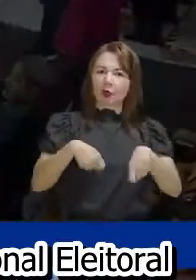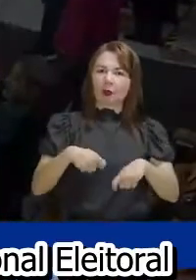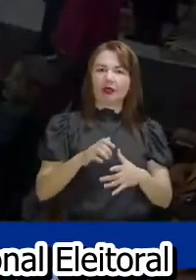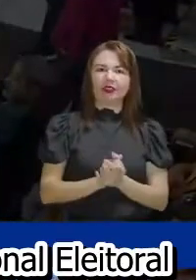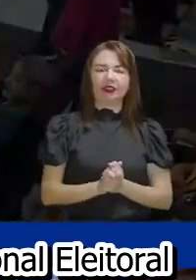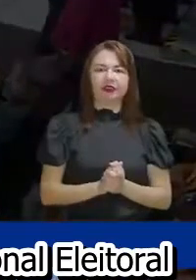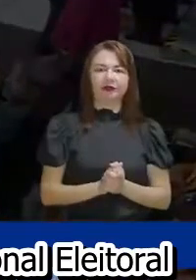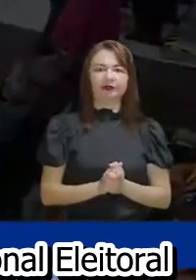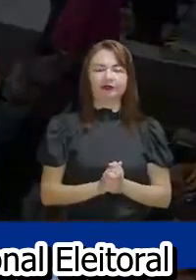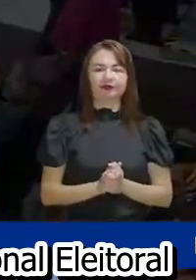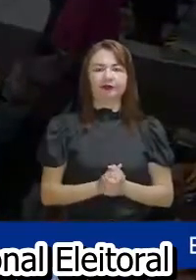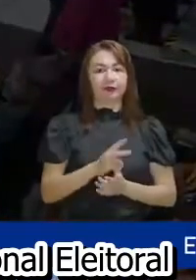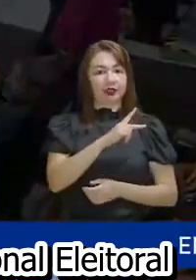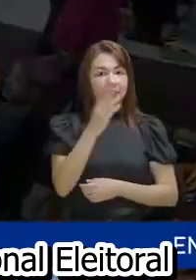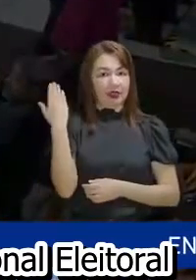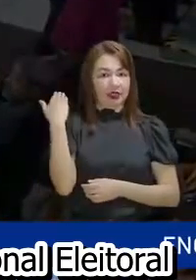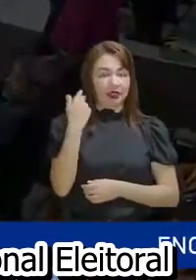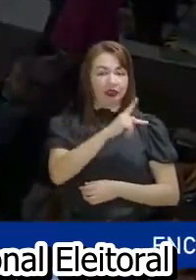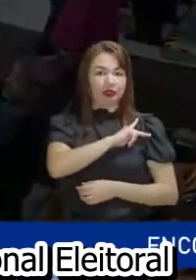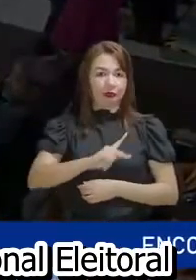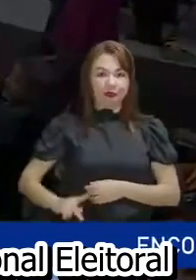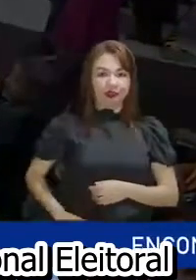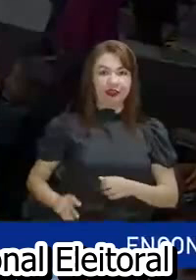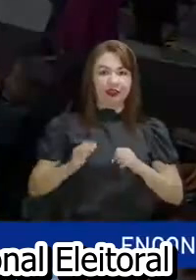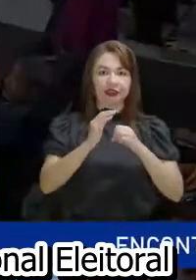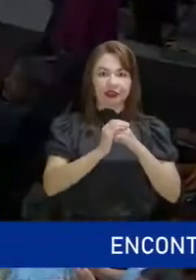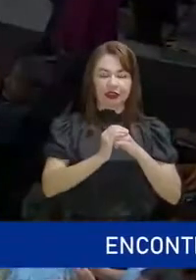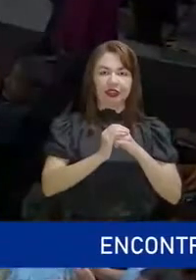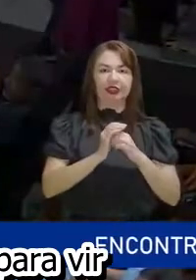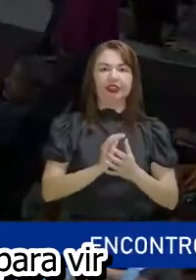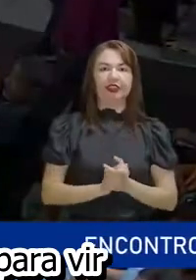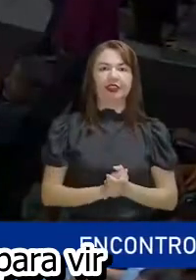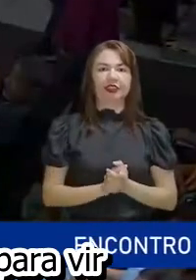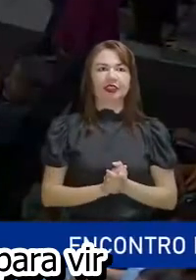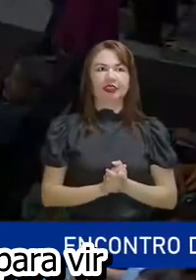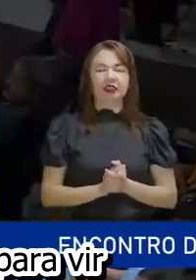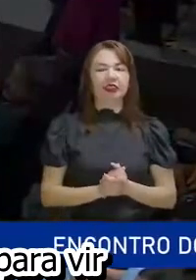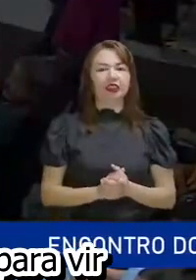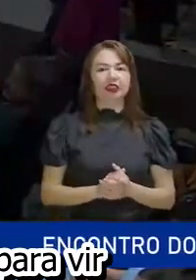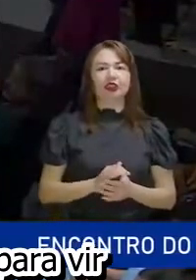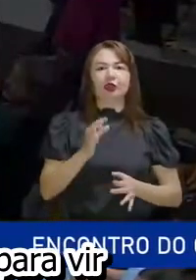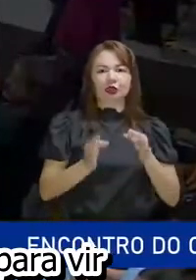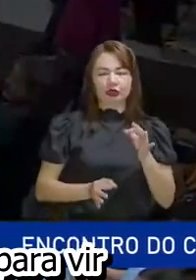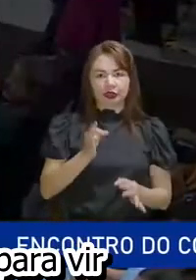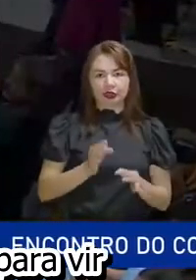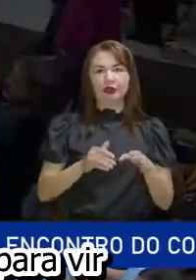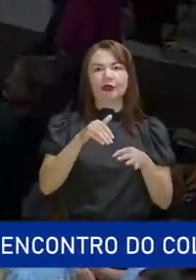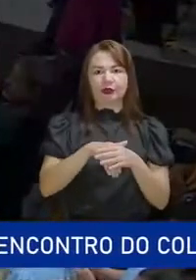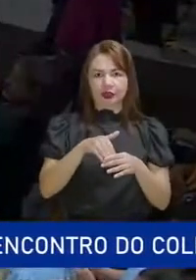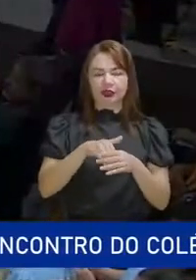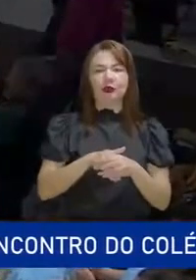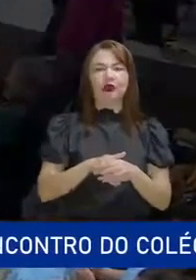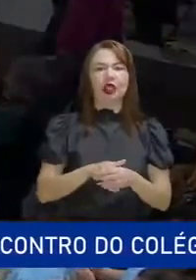durante a permanência como presidente do Tribunal Regional Eleitoral do Distrito Federal no biênio